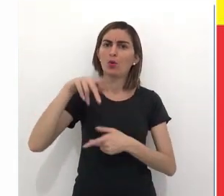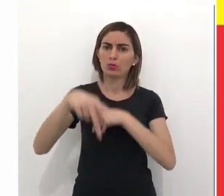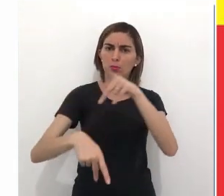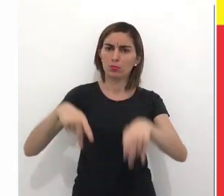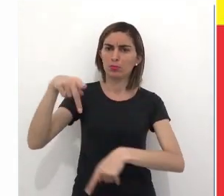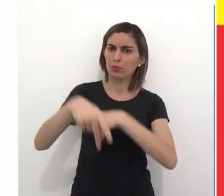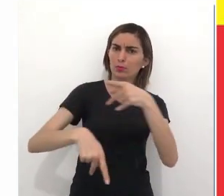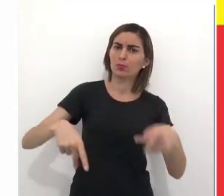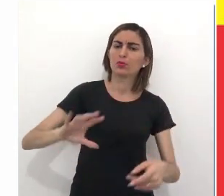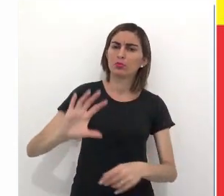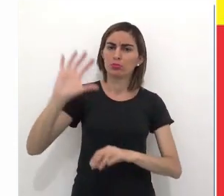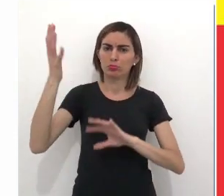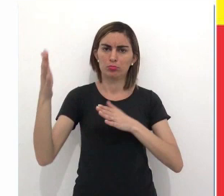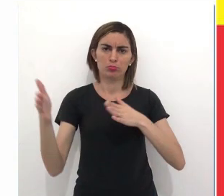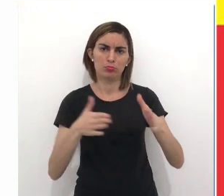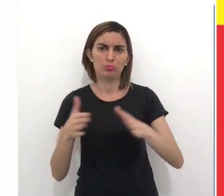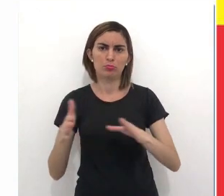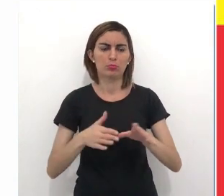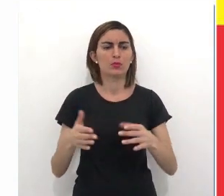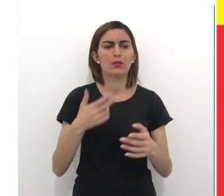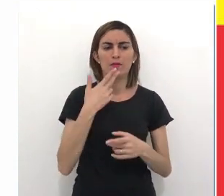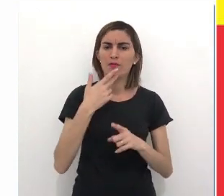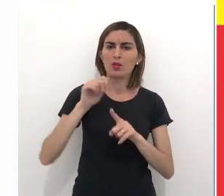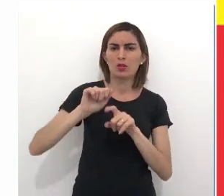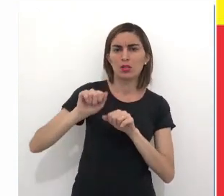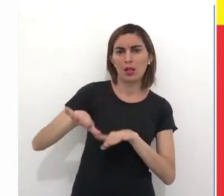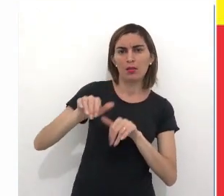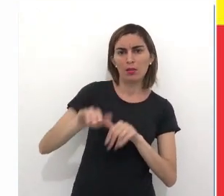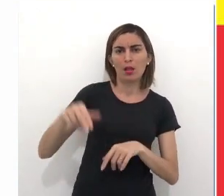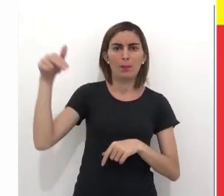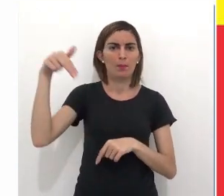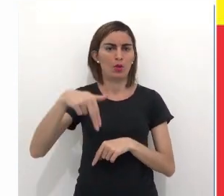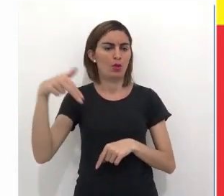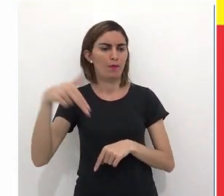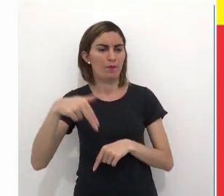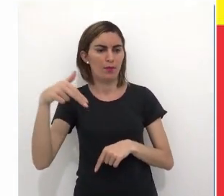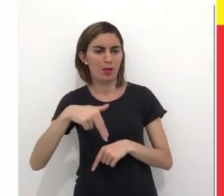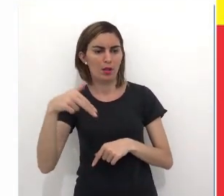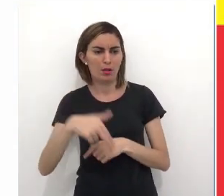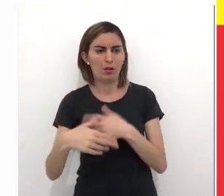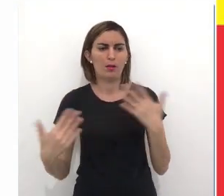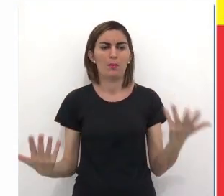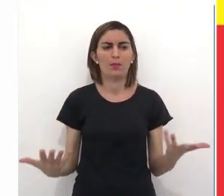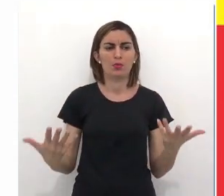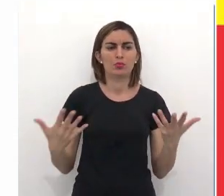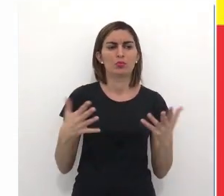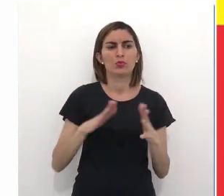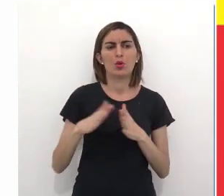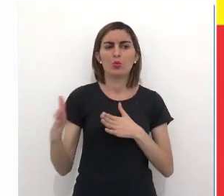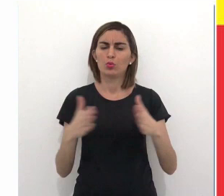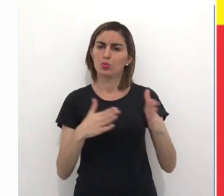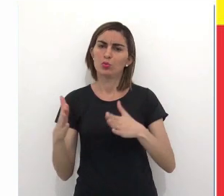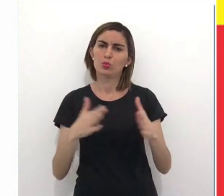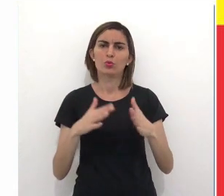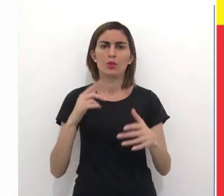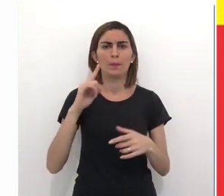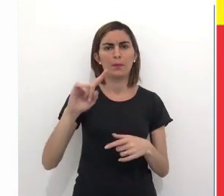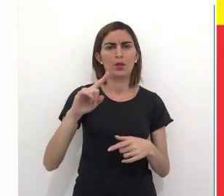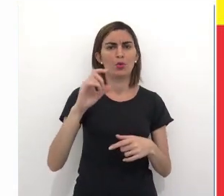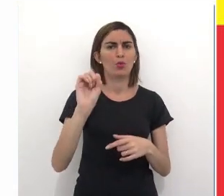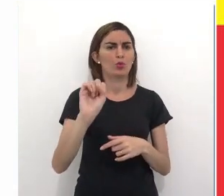populares, ocorridas nos meses, como eu falei, de setembro, novembro, né? E duraram